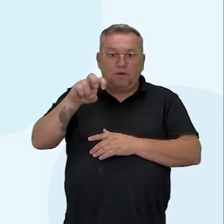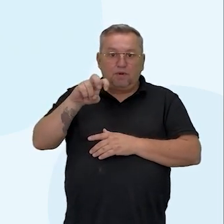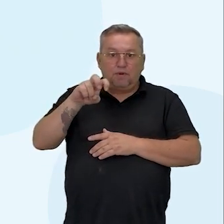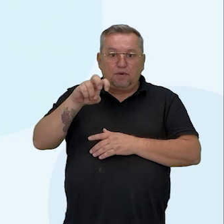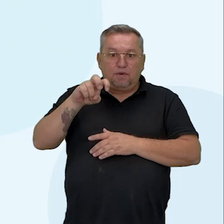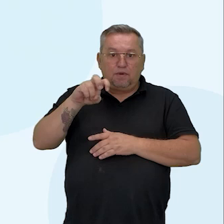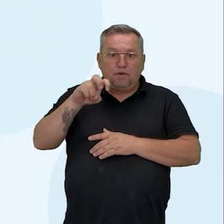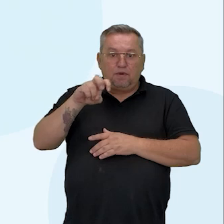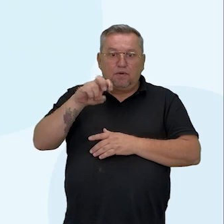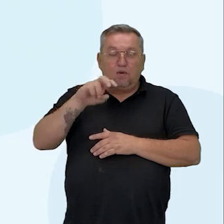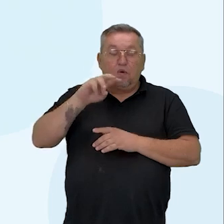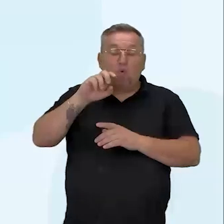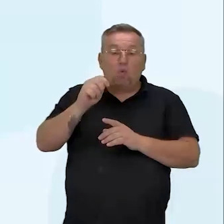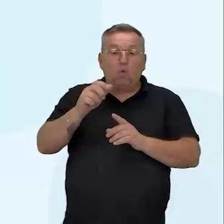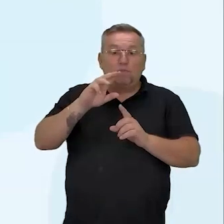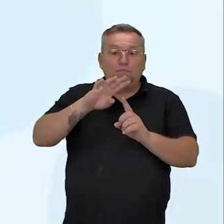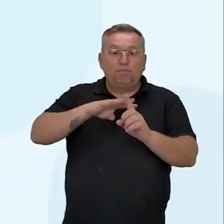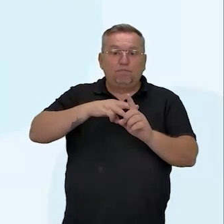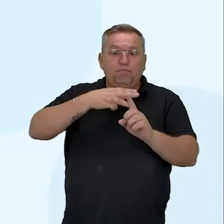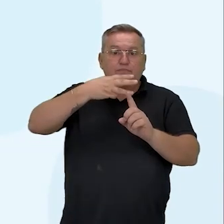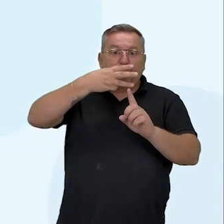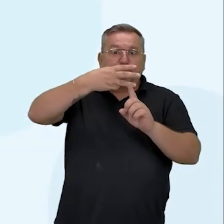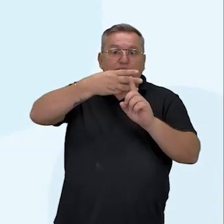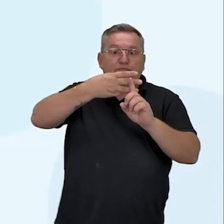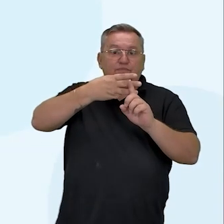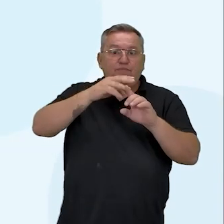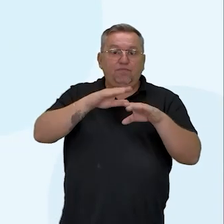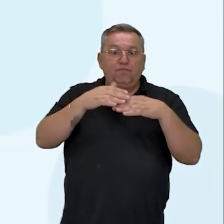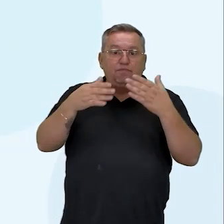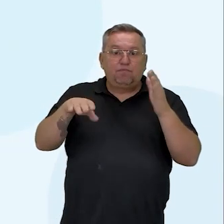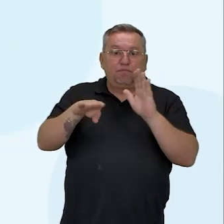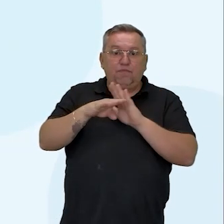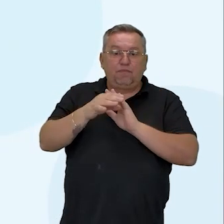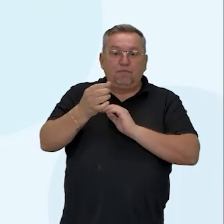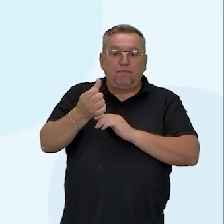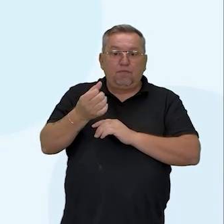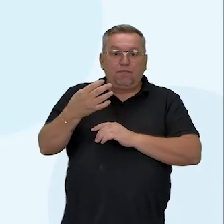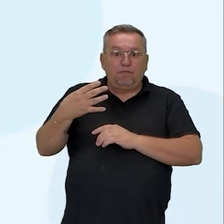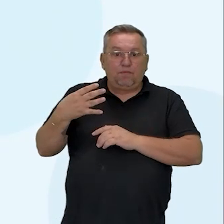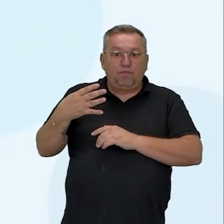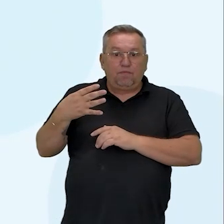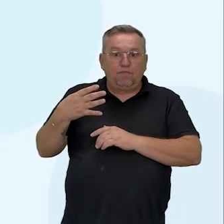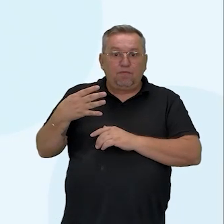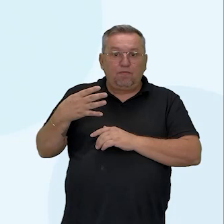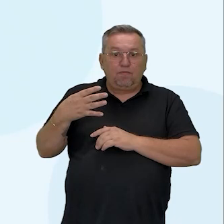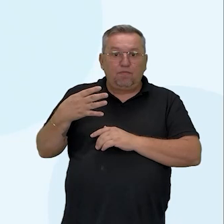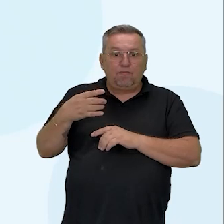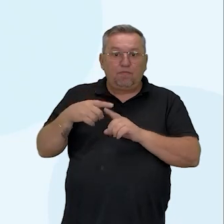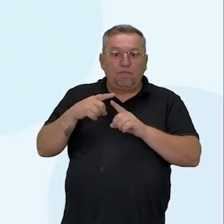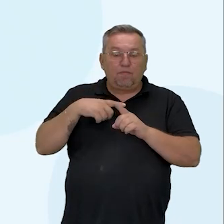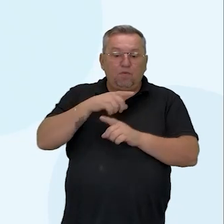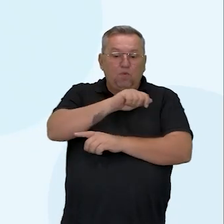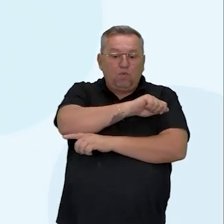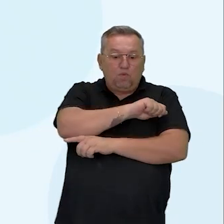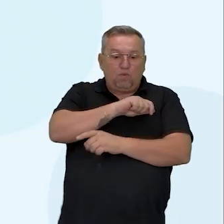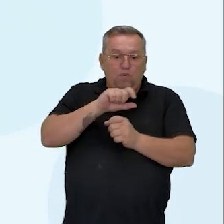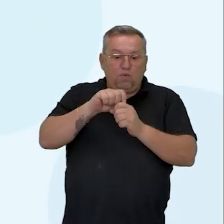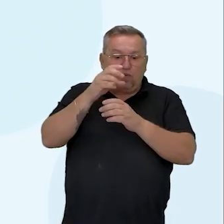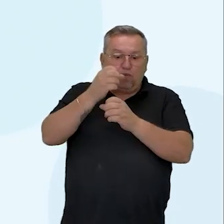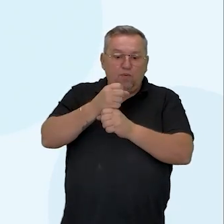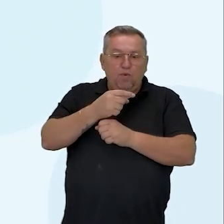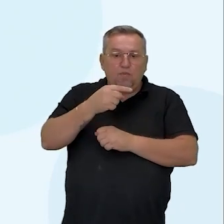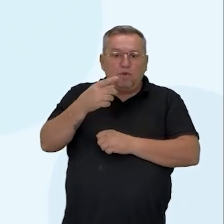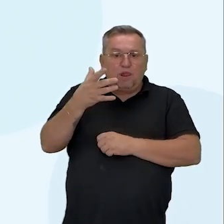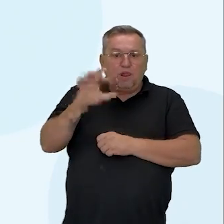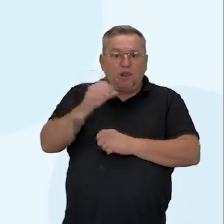quase triplica quando a gente chega em 64. O aluno inteligentão fez as contas, são menos de 10